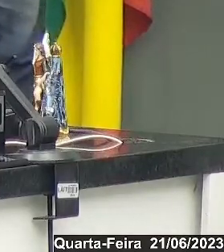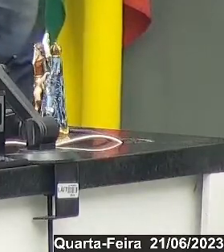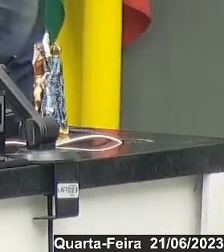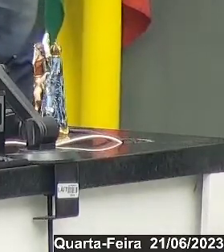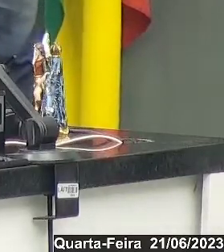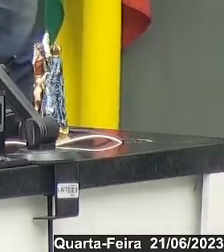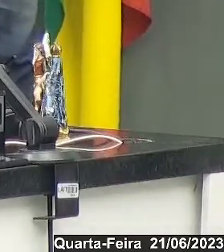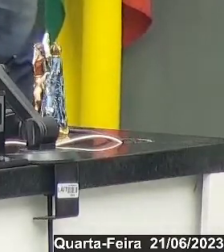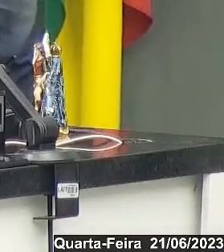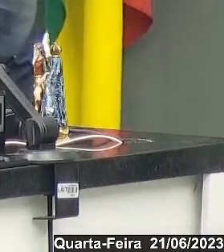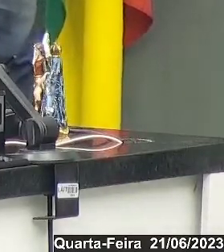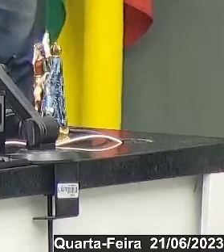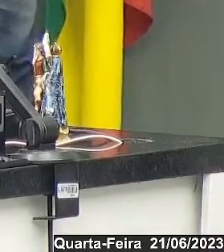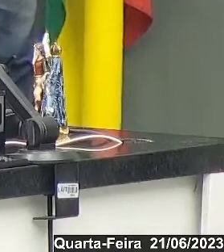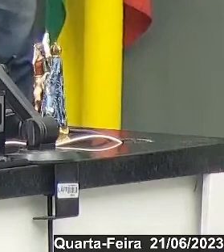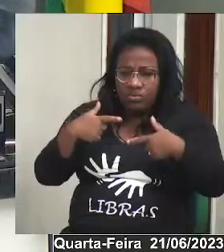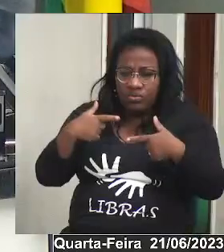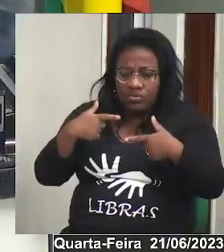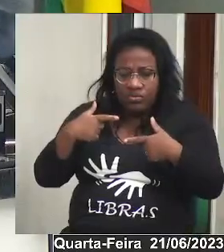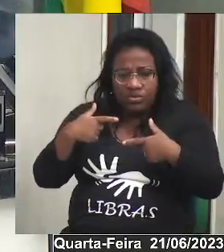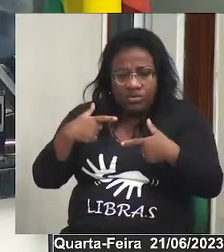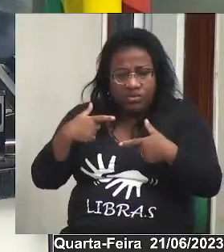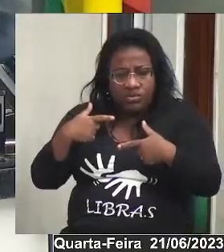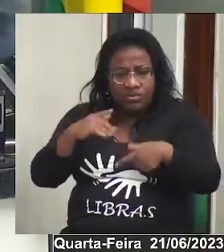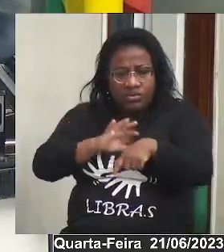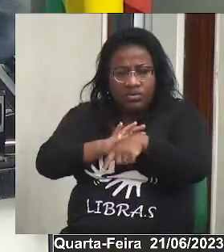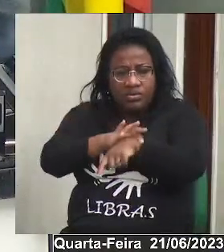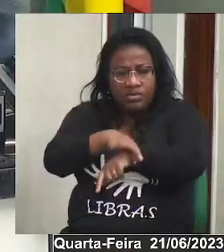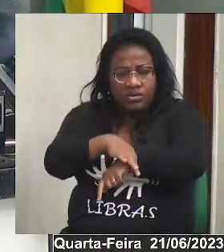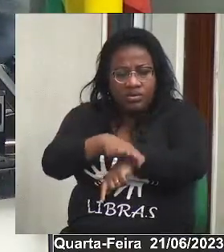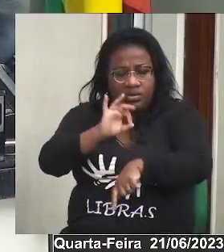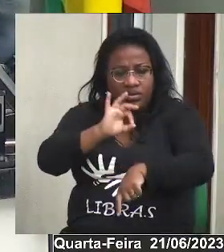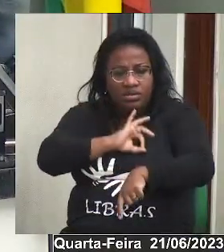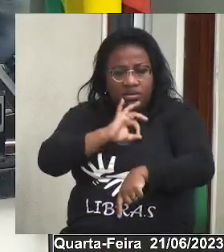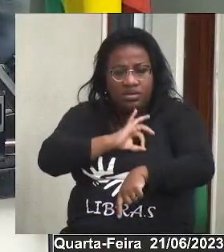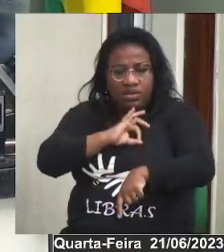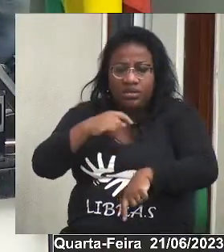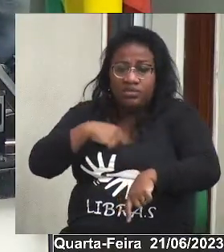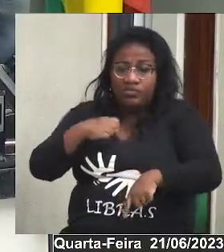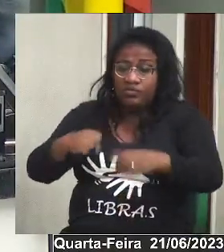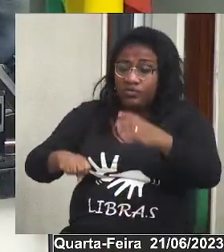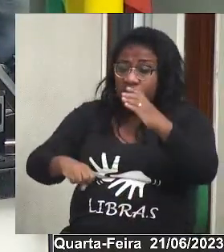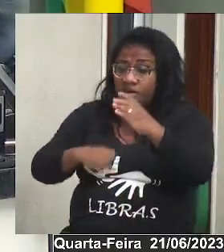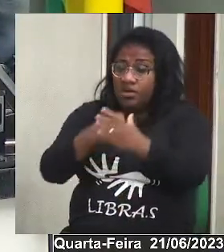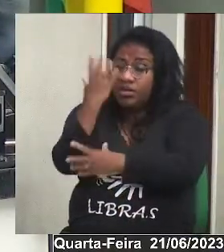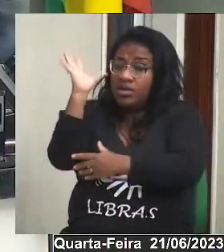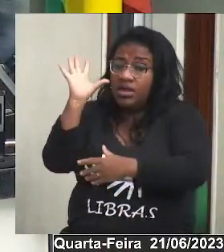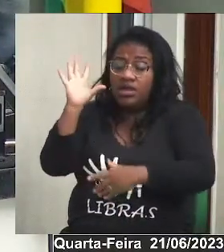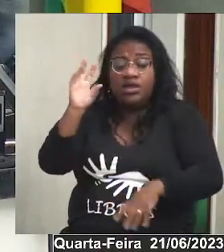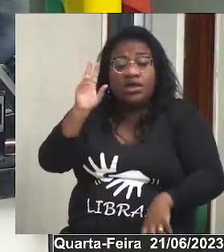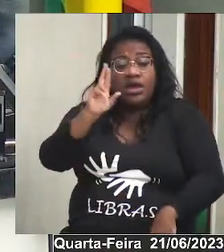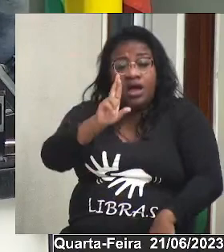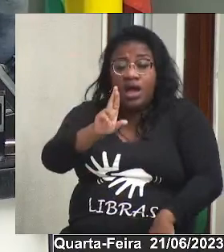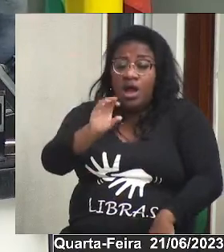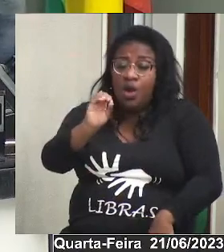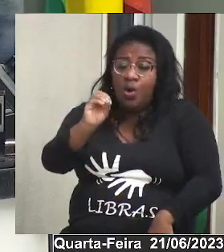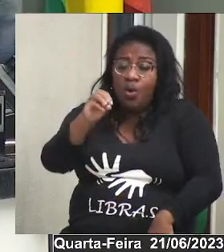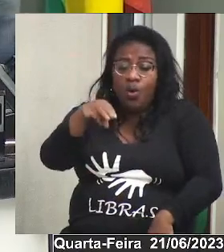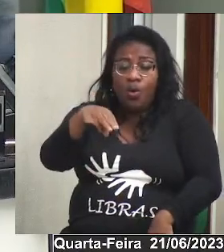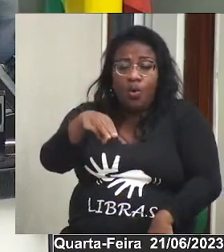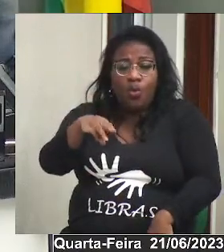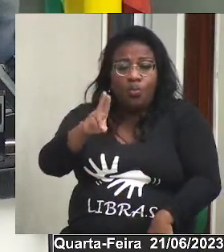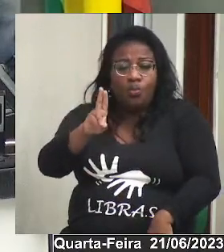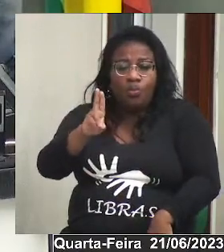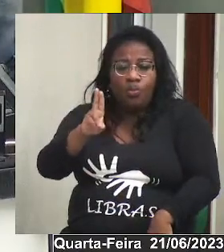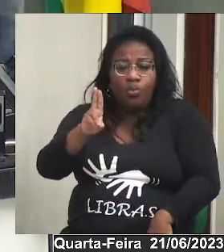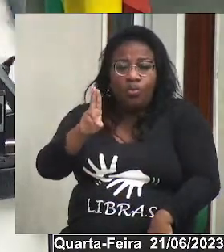vereadores, somos contra a guarda. Eu sou tão contra a guarda que eu sou o criador da Romu. Eu sou tão contra a guarda que